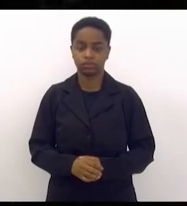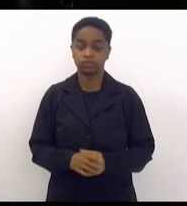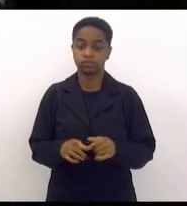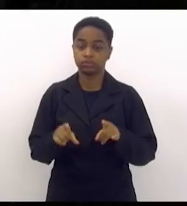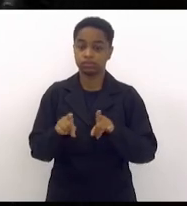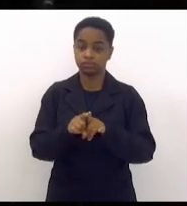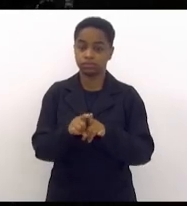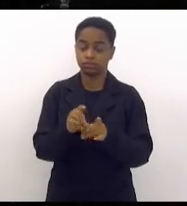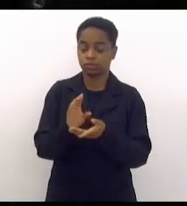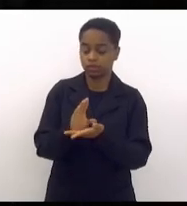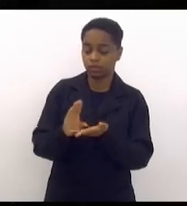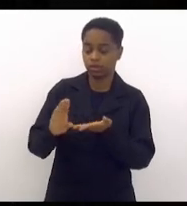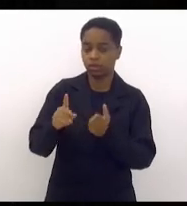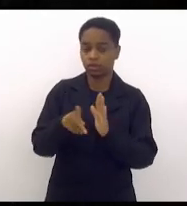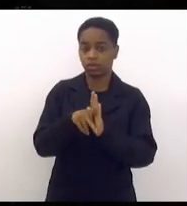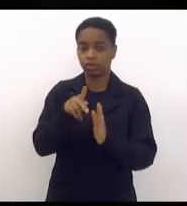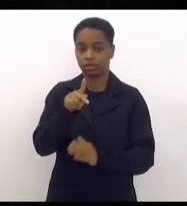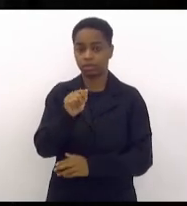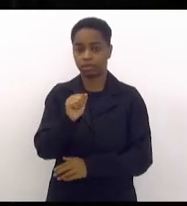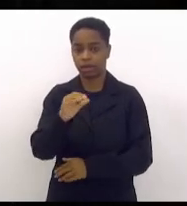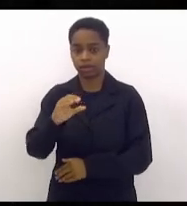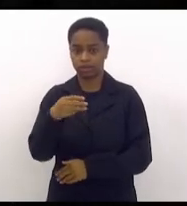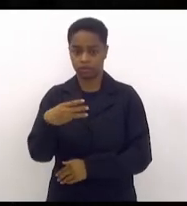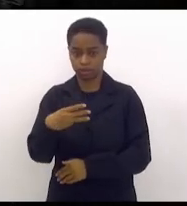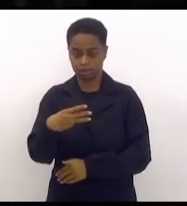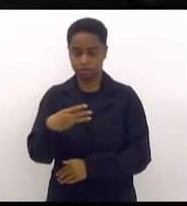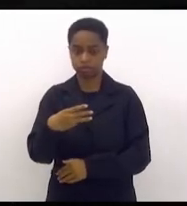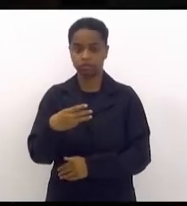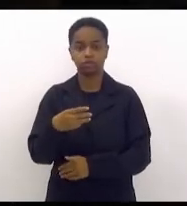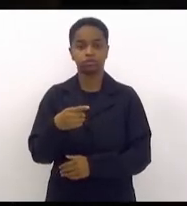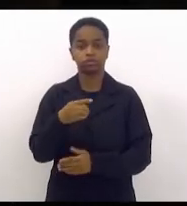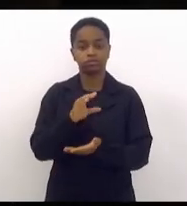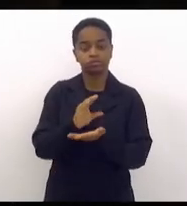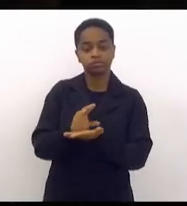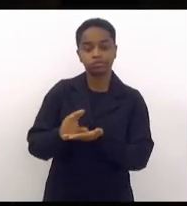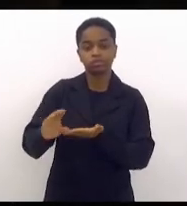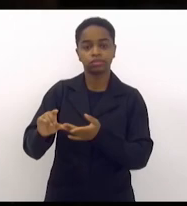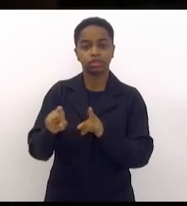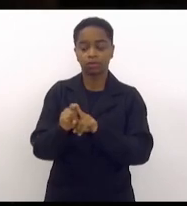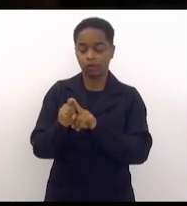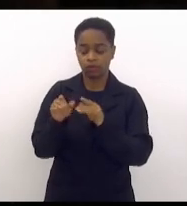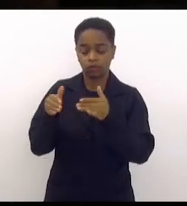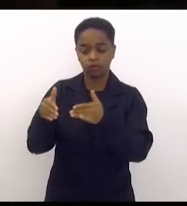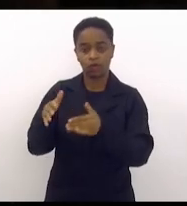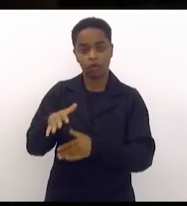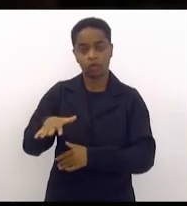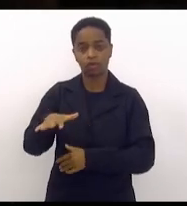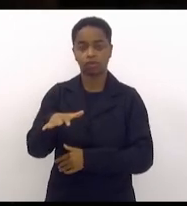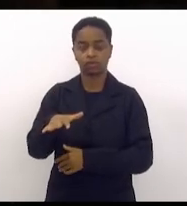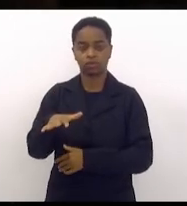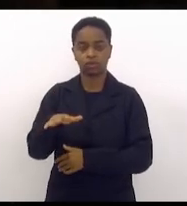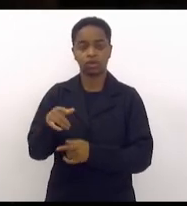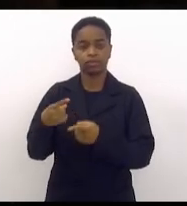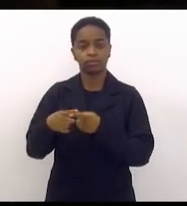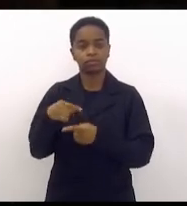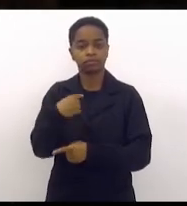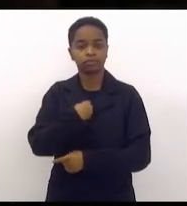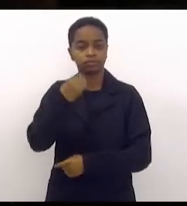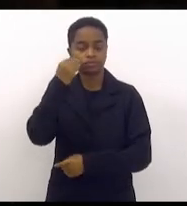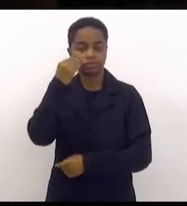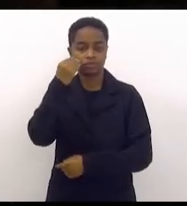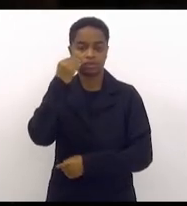do PAC do Novo Pack do PAC 3 serão destinados também para isso pra gente conseguir